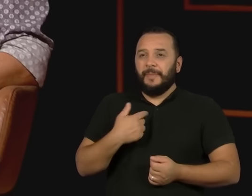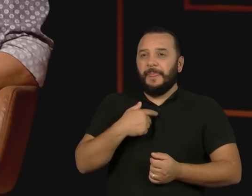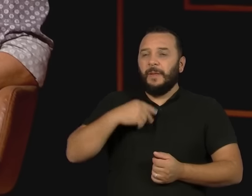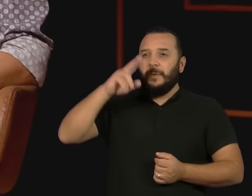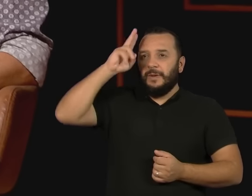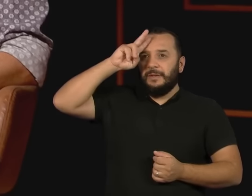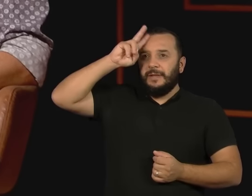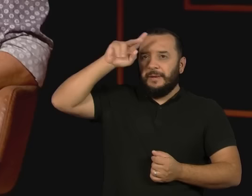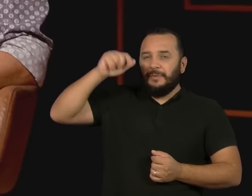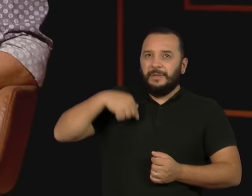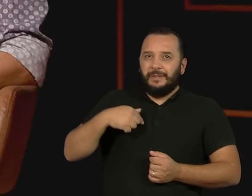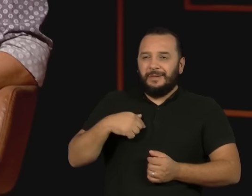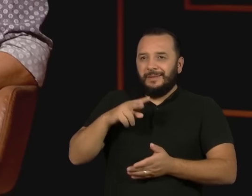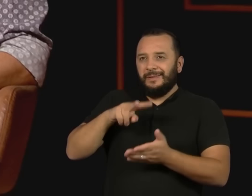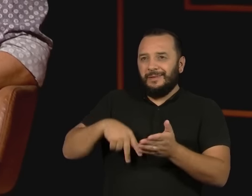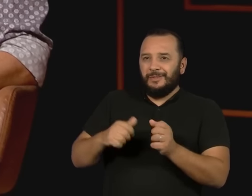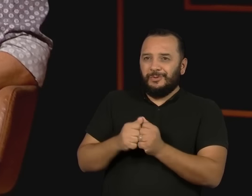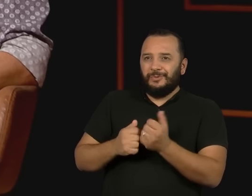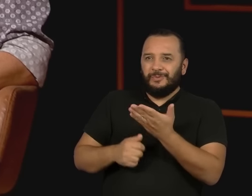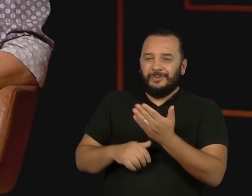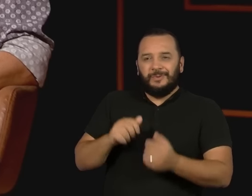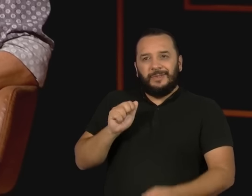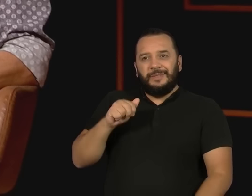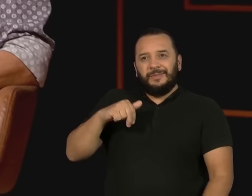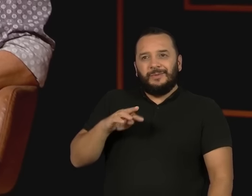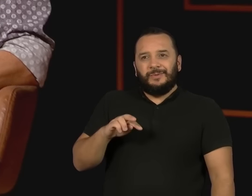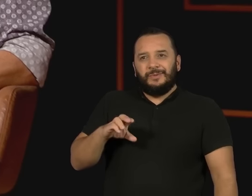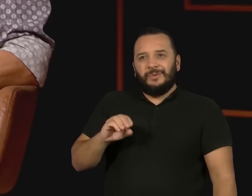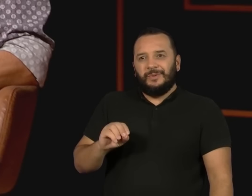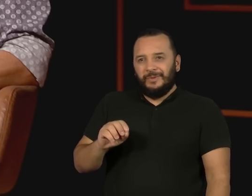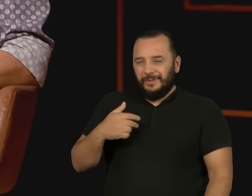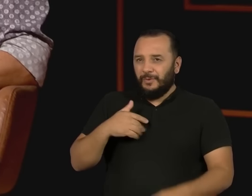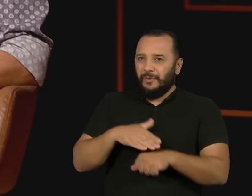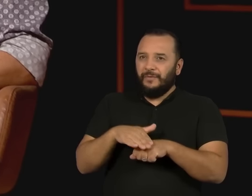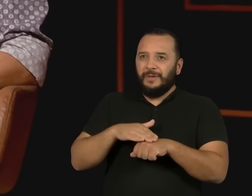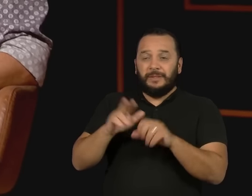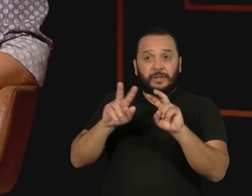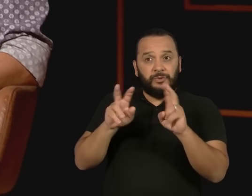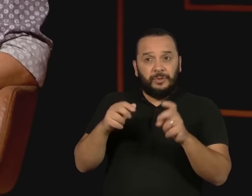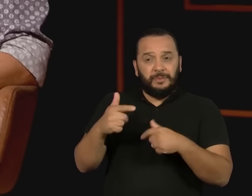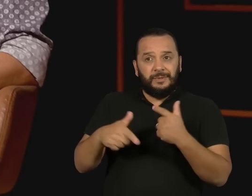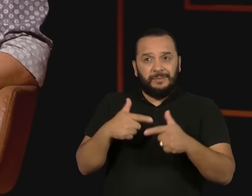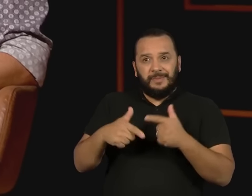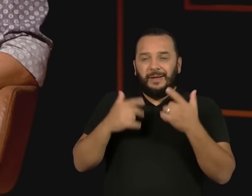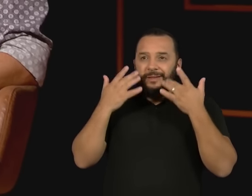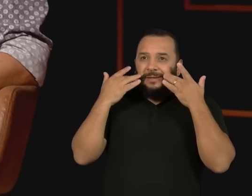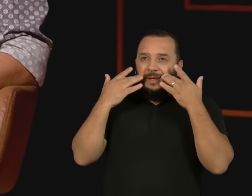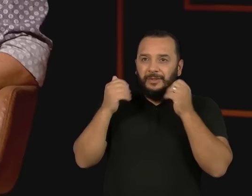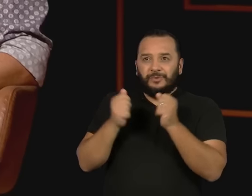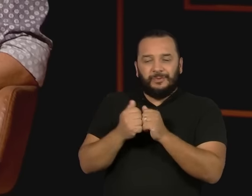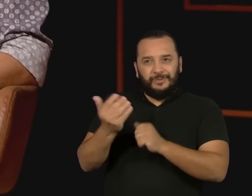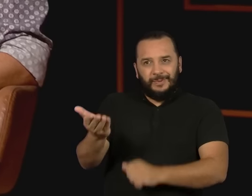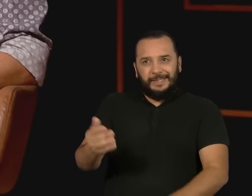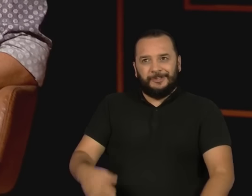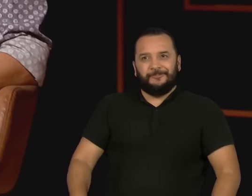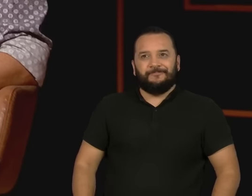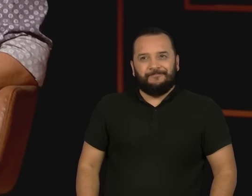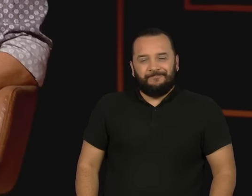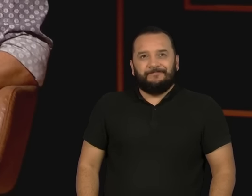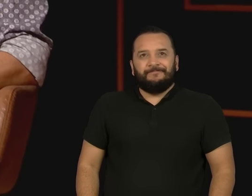de ler livros juntos com o Fagundes e conversar muito sobre a profissão, né, com ele. Cara.